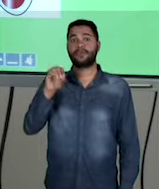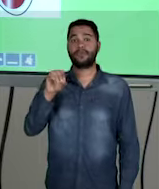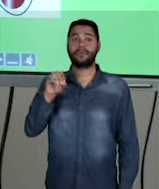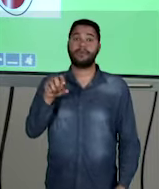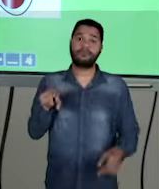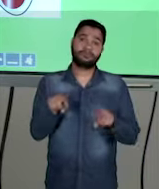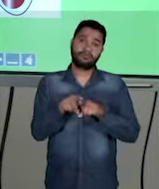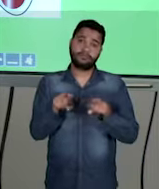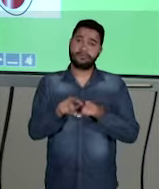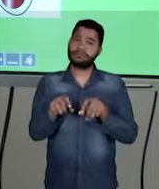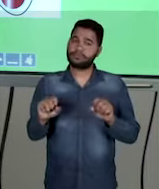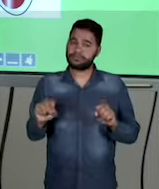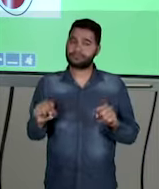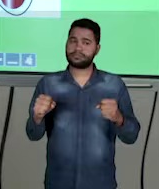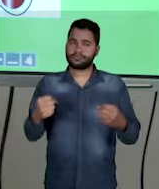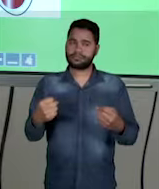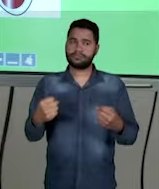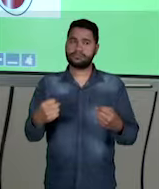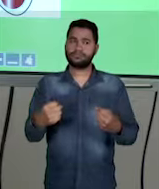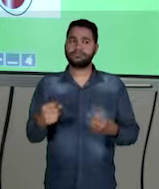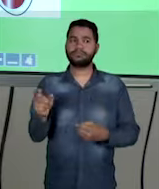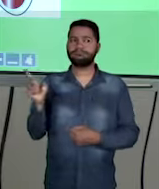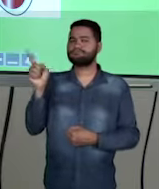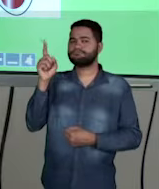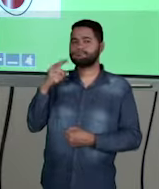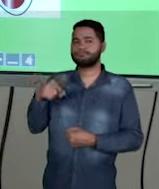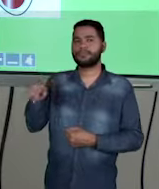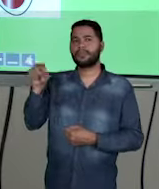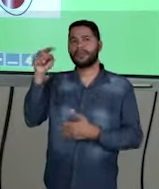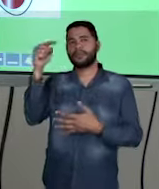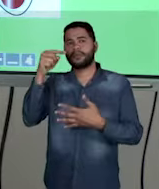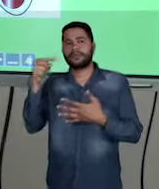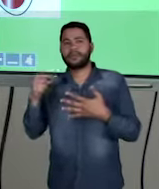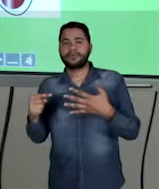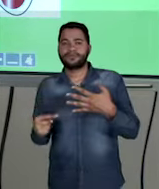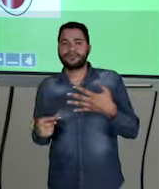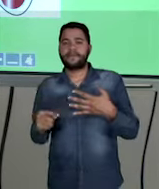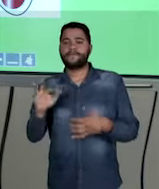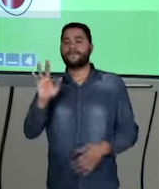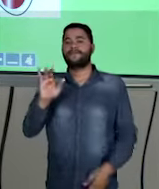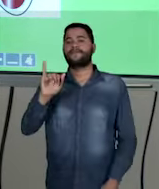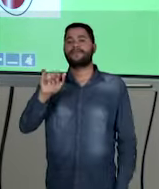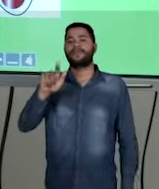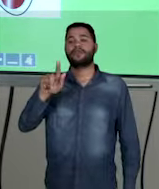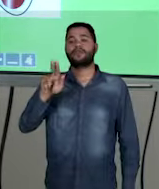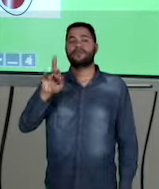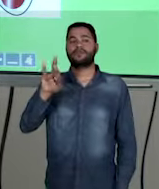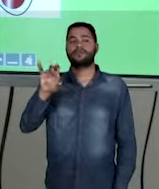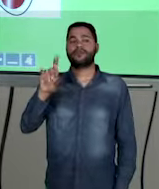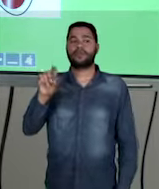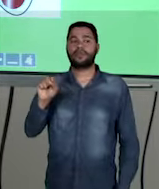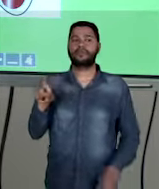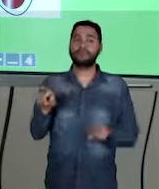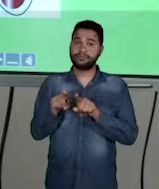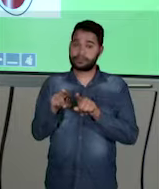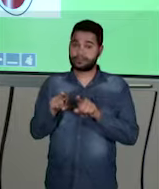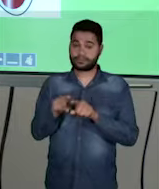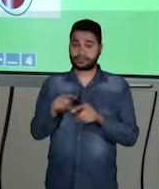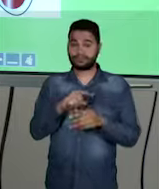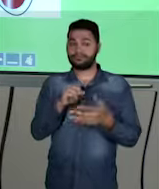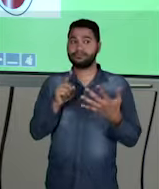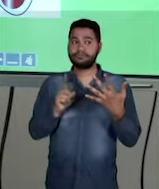de defesa. Então, esses são todos os elementos figurados. Ah, não, estou esquecendo aqui, ó, das